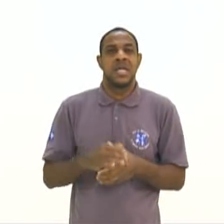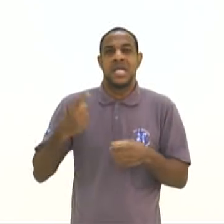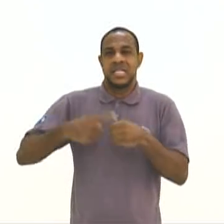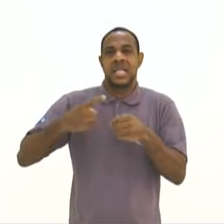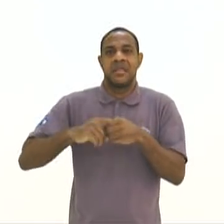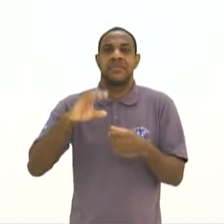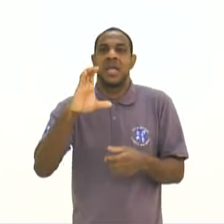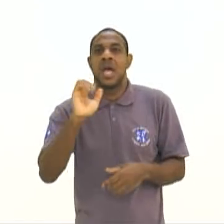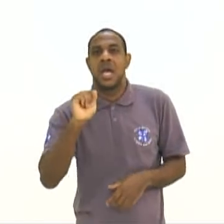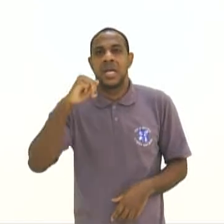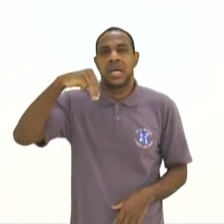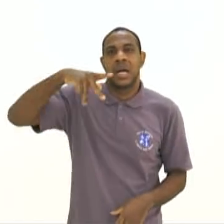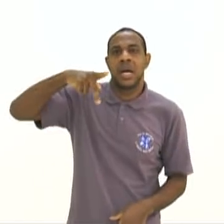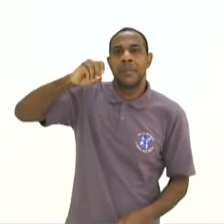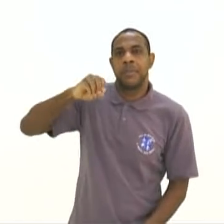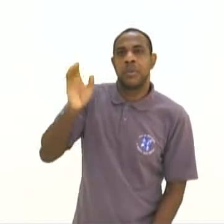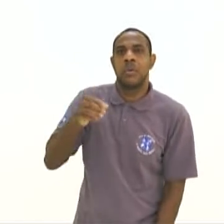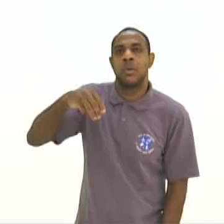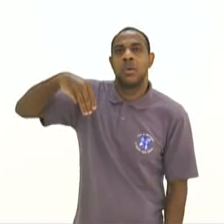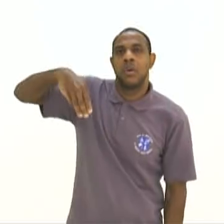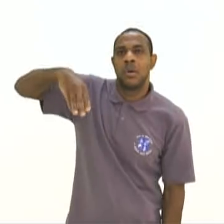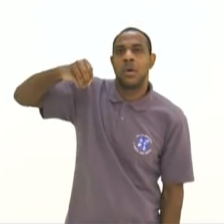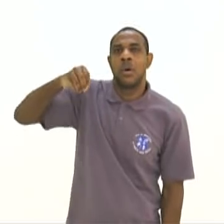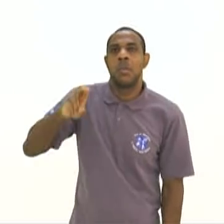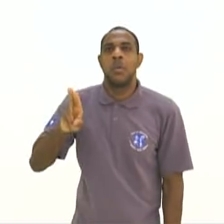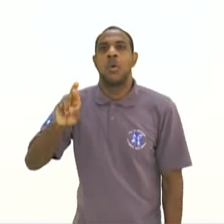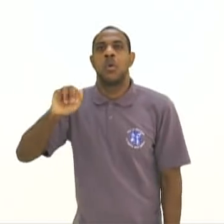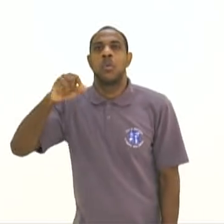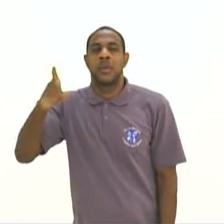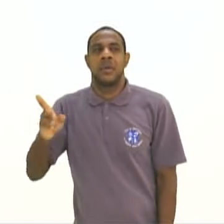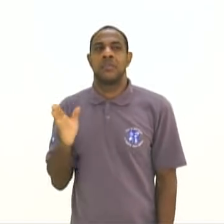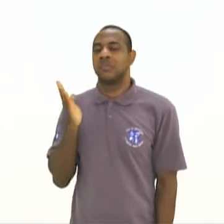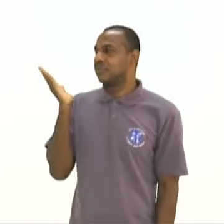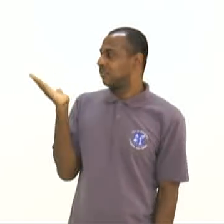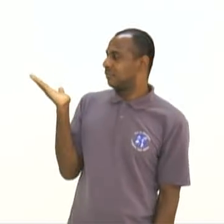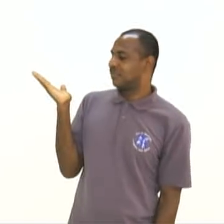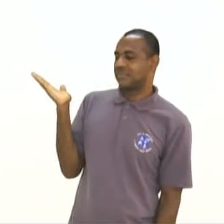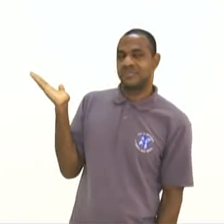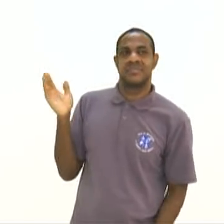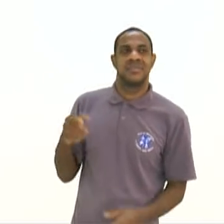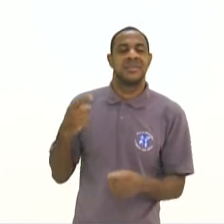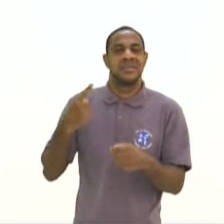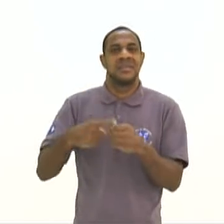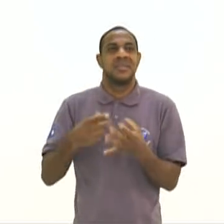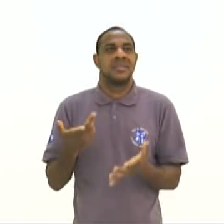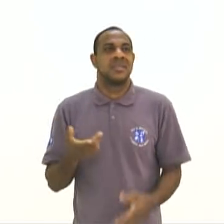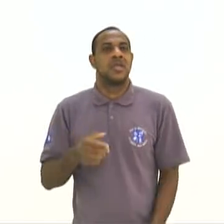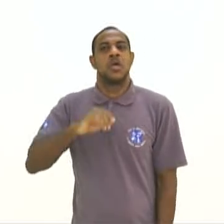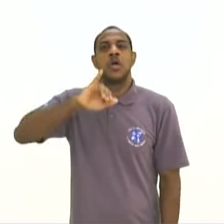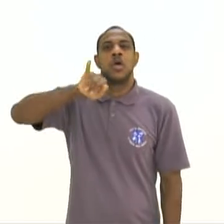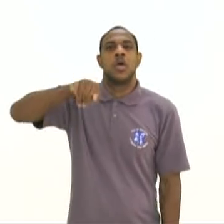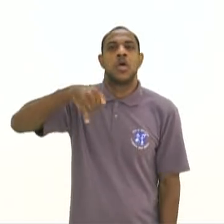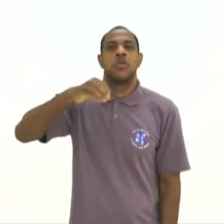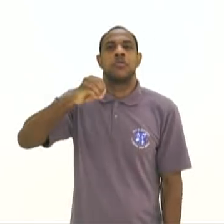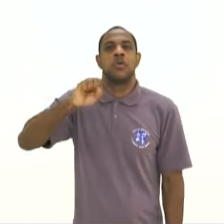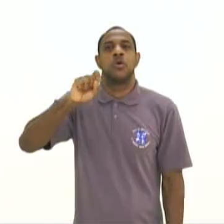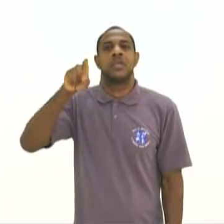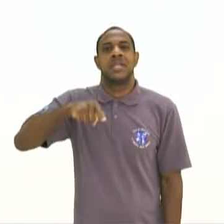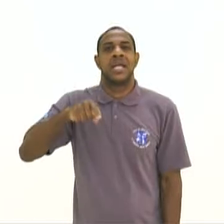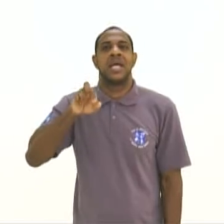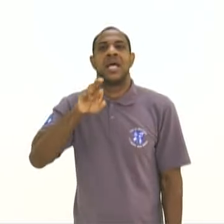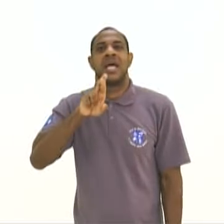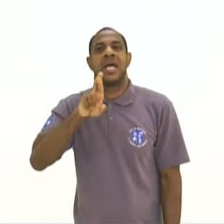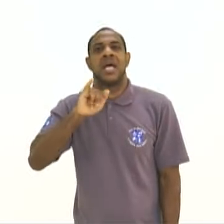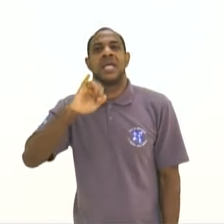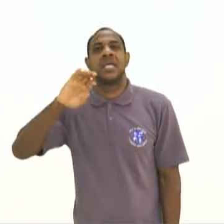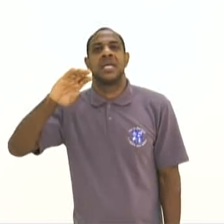na região noroeste, onde mostra, do lado esquerdo, o candidato a prefeito e do lado direito o José Richa, do PMDB, e candidato